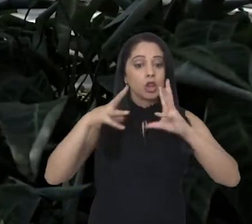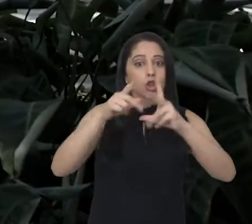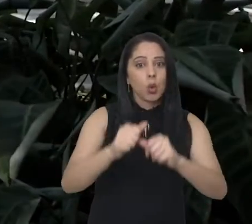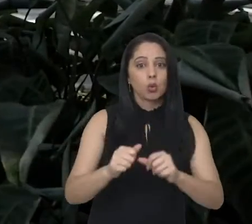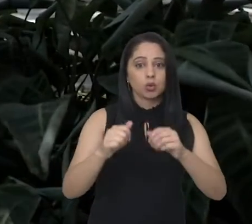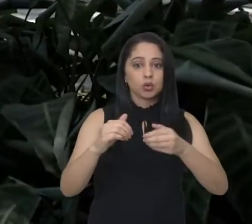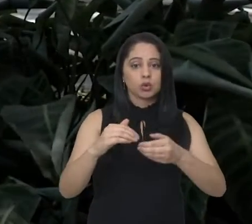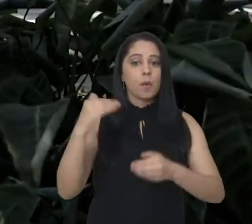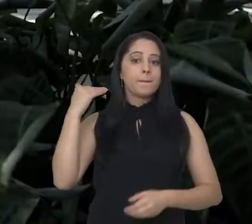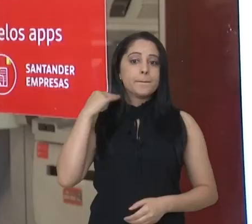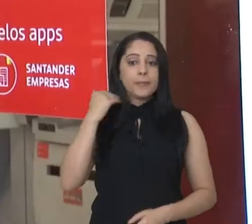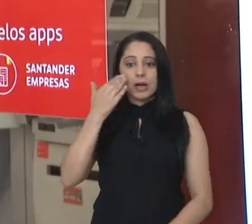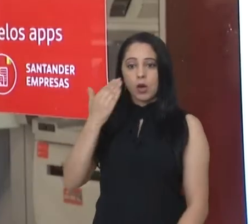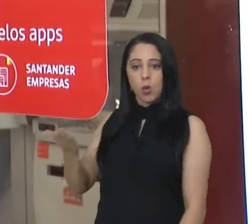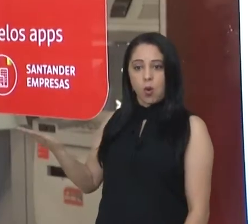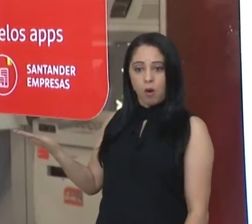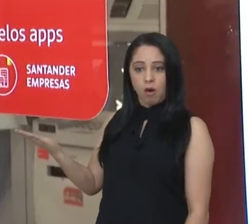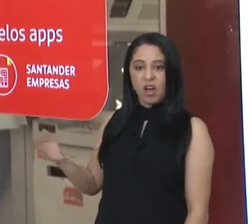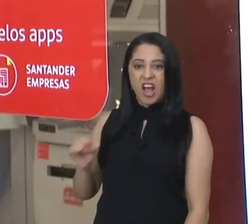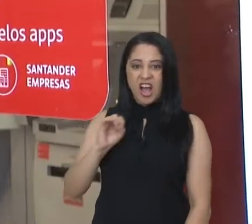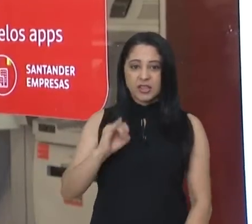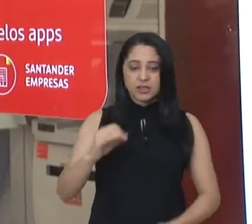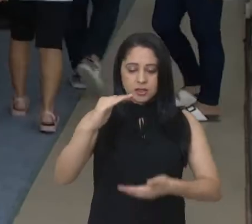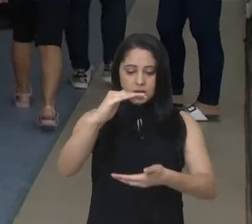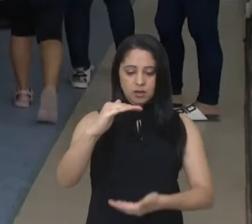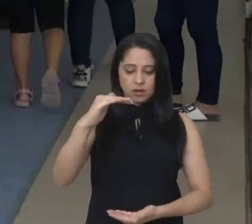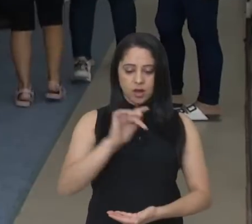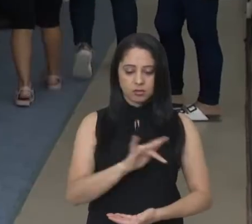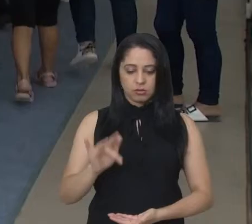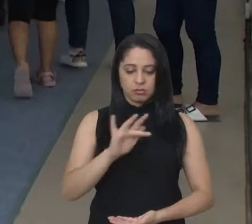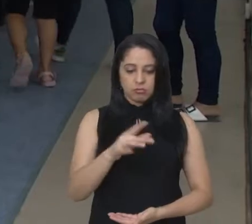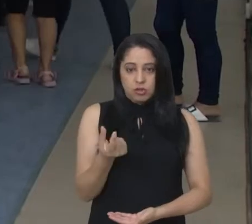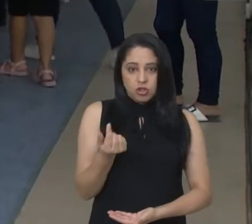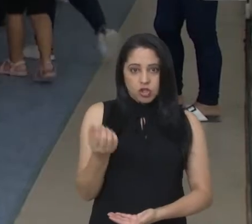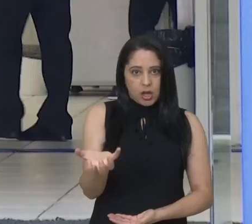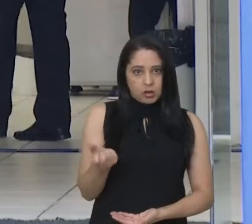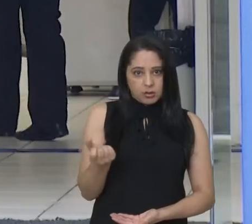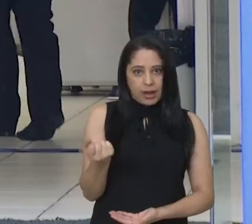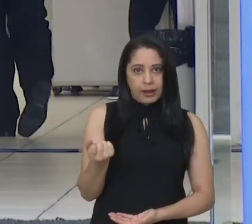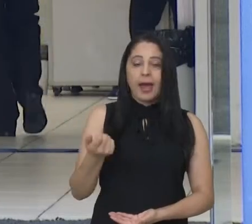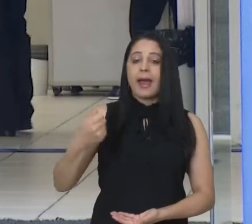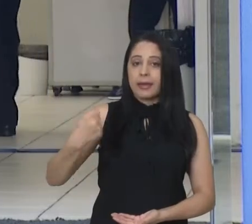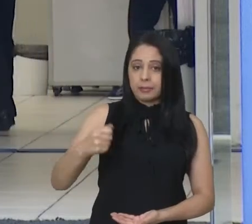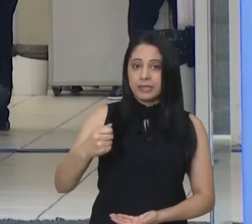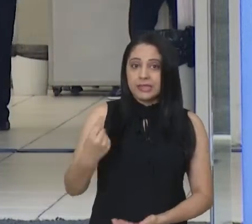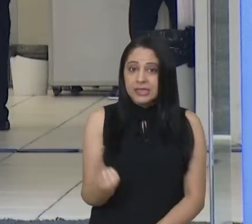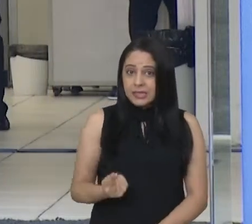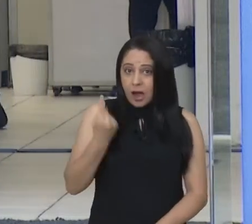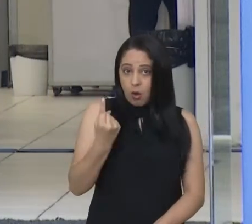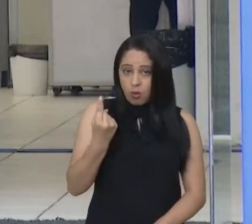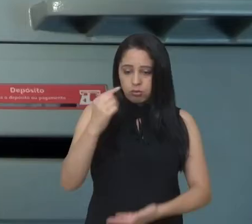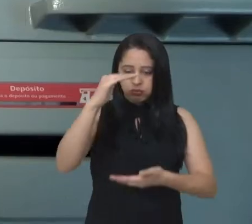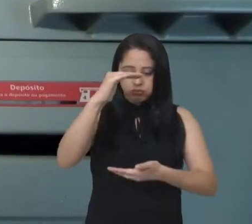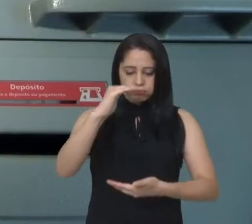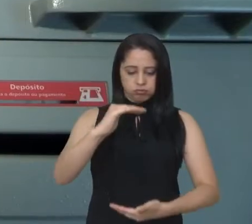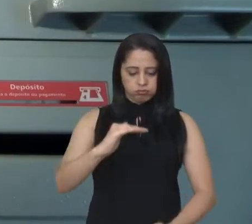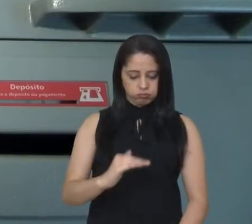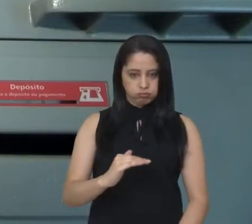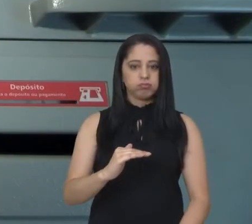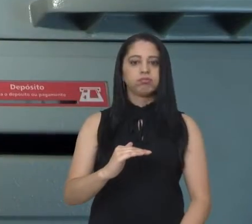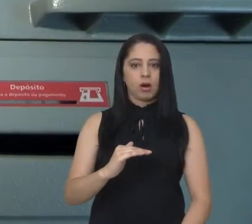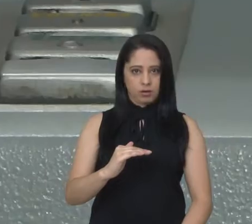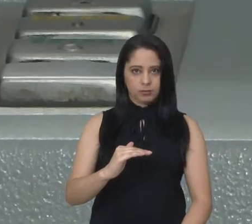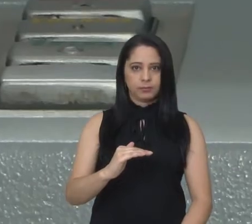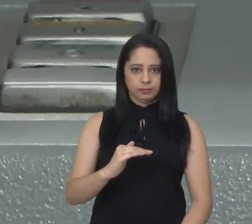todas as agências bancárias que tenham caixas eletrônicos para autoatendimento deverão disponibilizar pelo menos um terminal